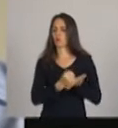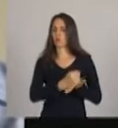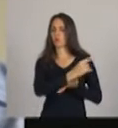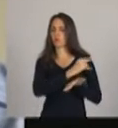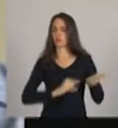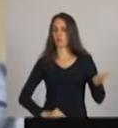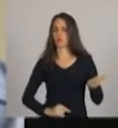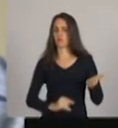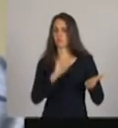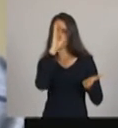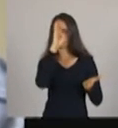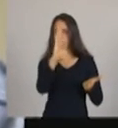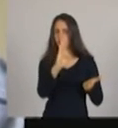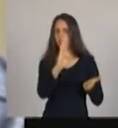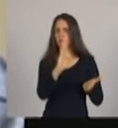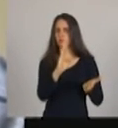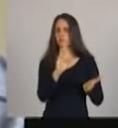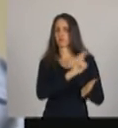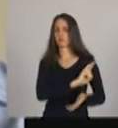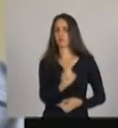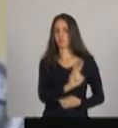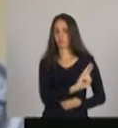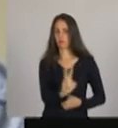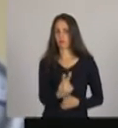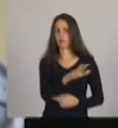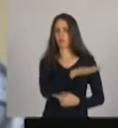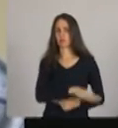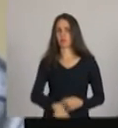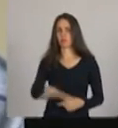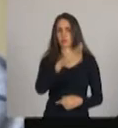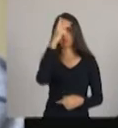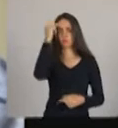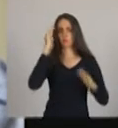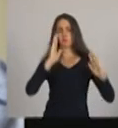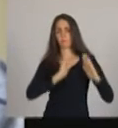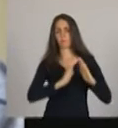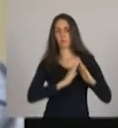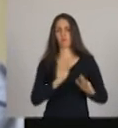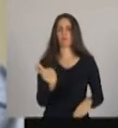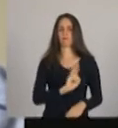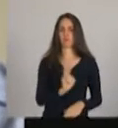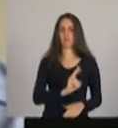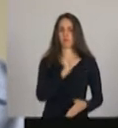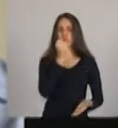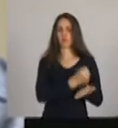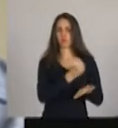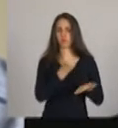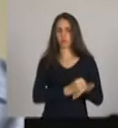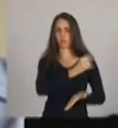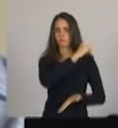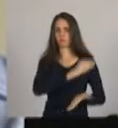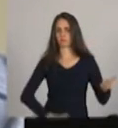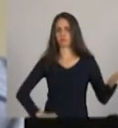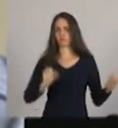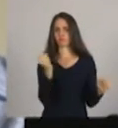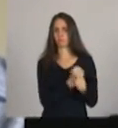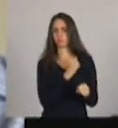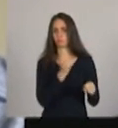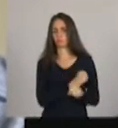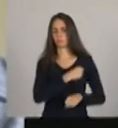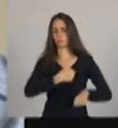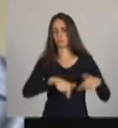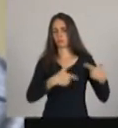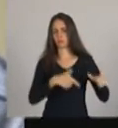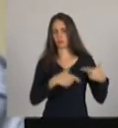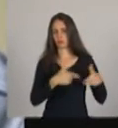contratação dos vilavelenses, né? Os moradores de Vila Velha façam essas obras, a sua